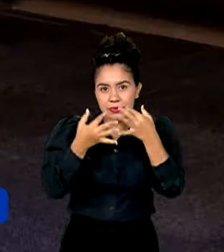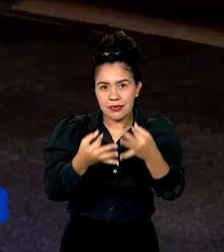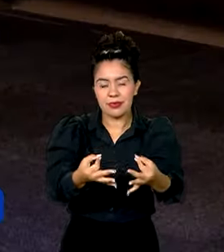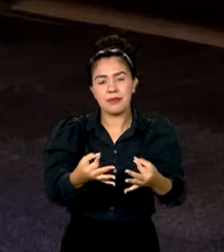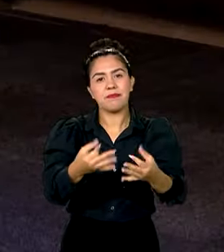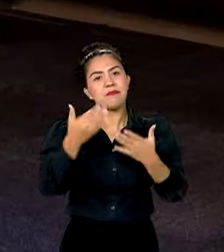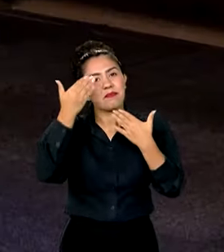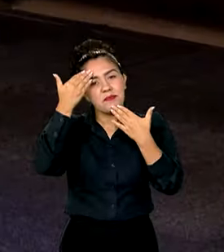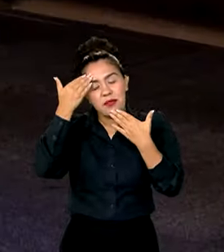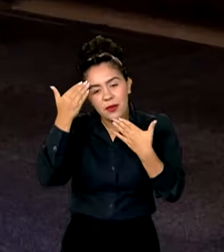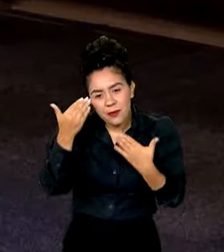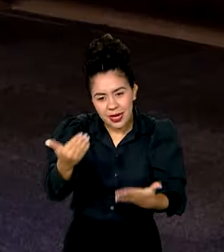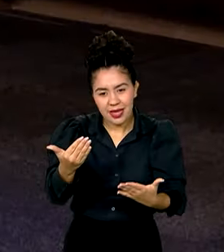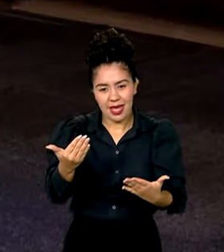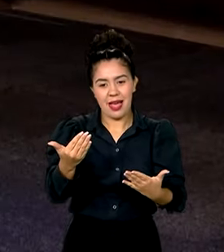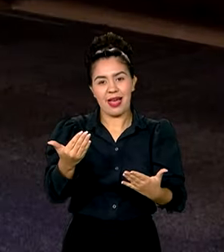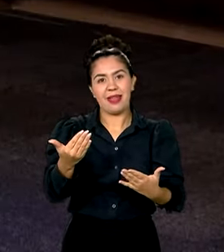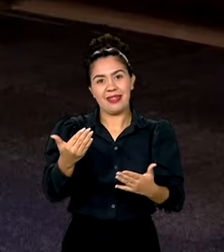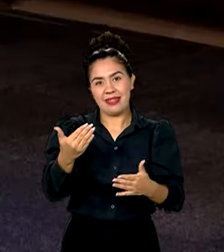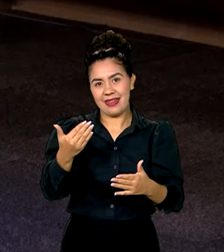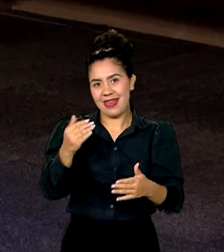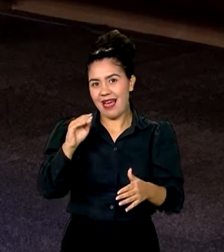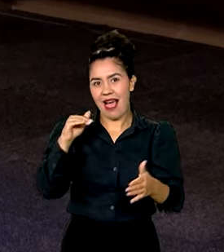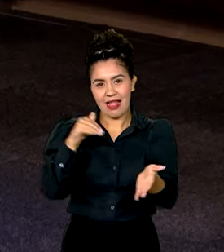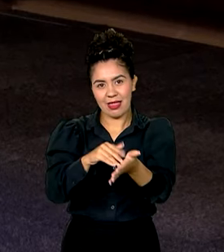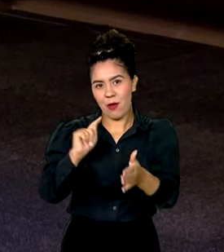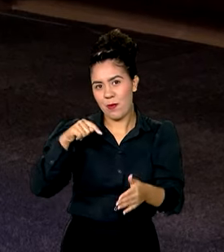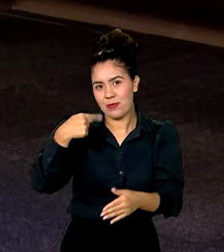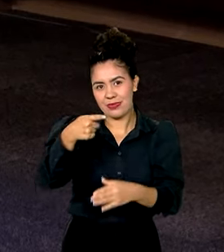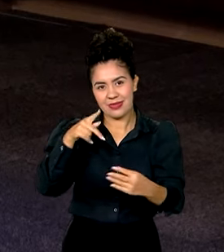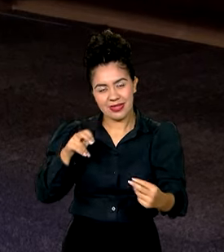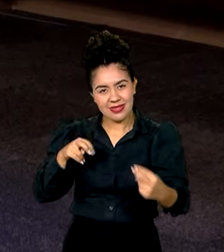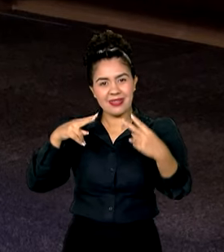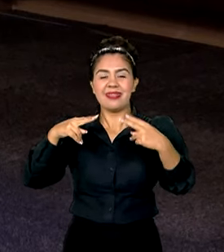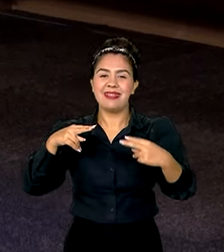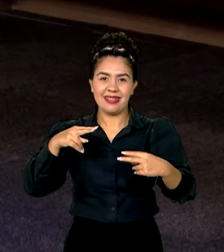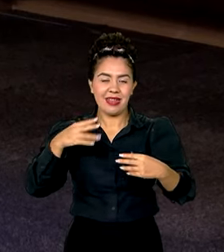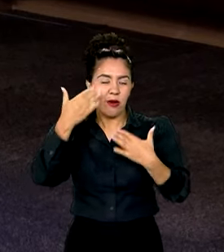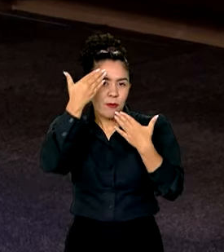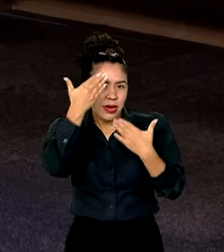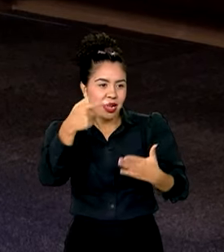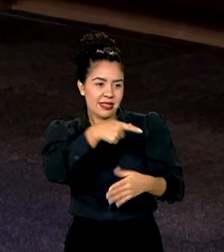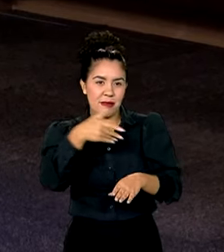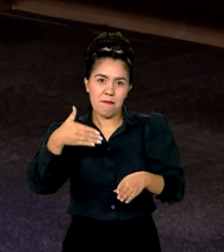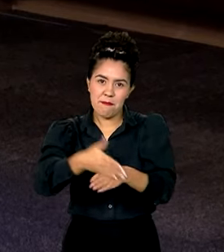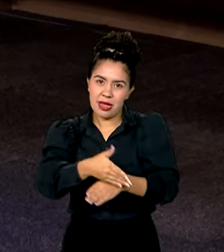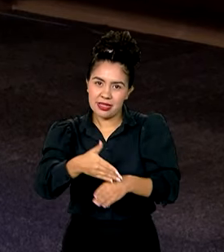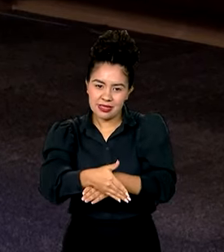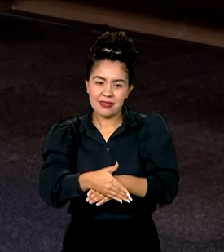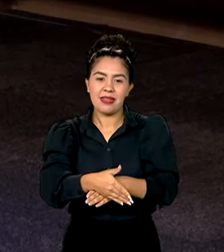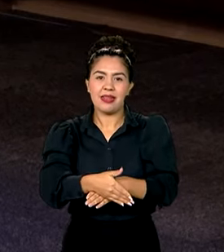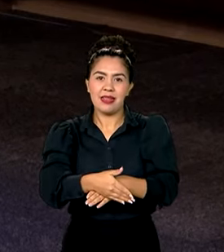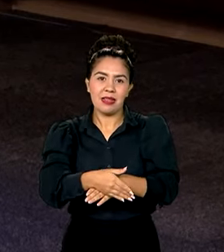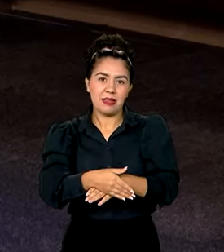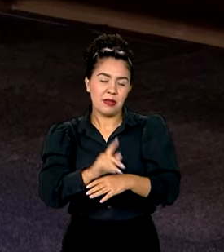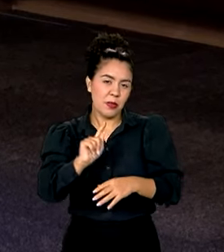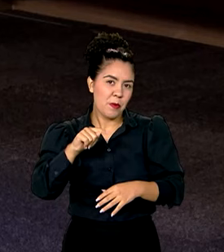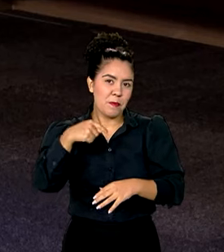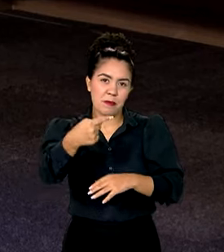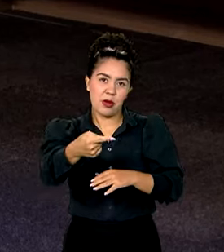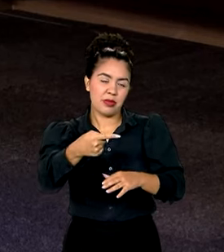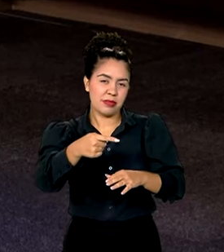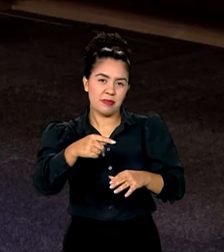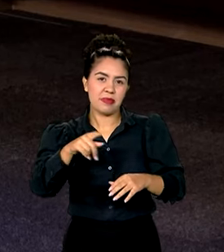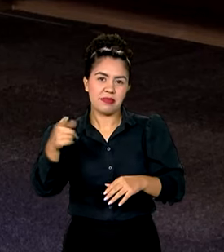obrigada de novo até uma próxima vou esperá-la aqui sempre Obrigada por ter vindo e a gente se se vê no próximo programa Sempre que a